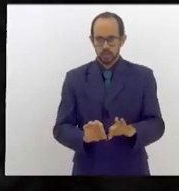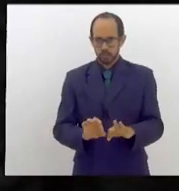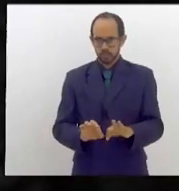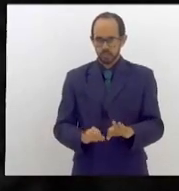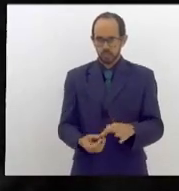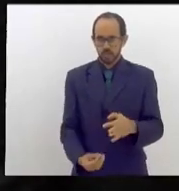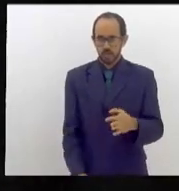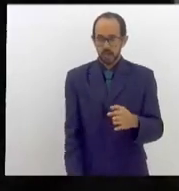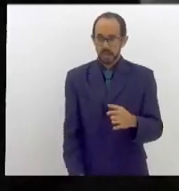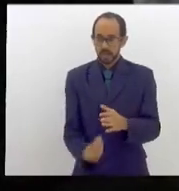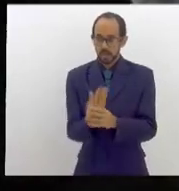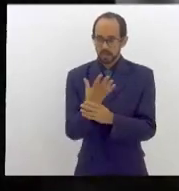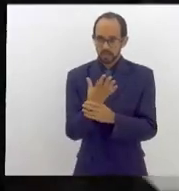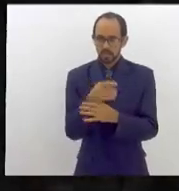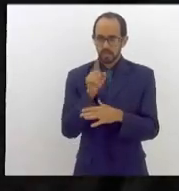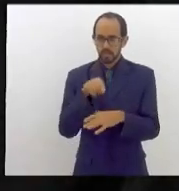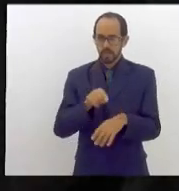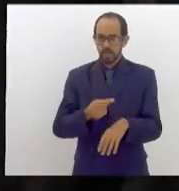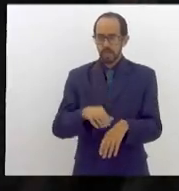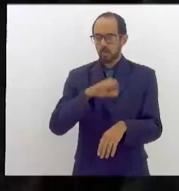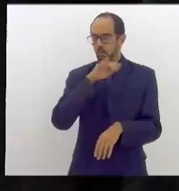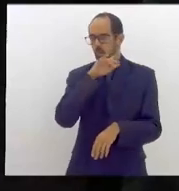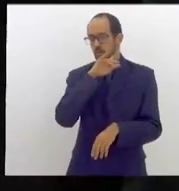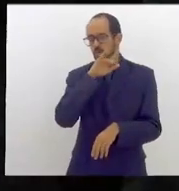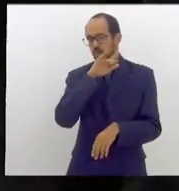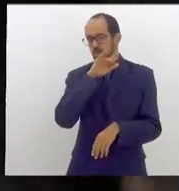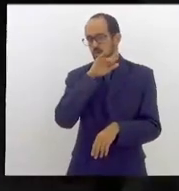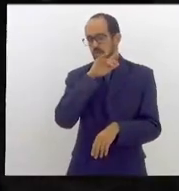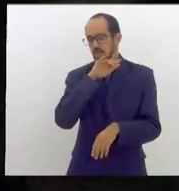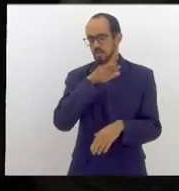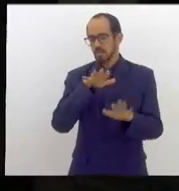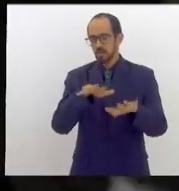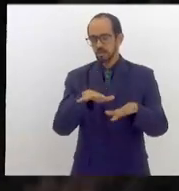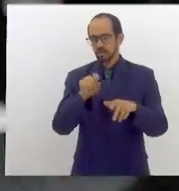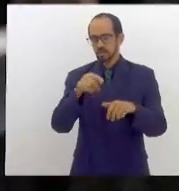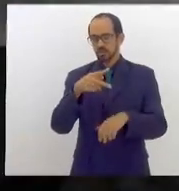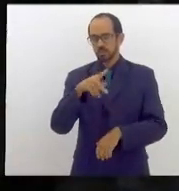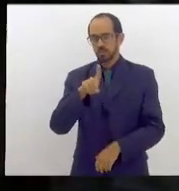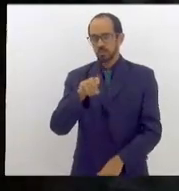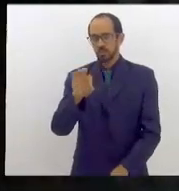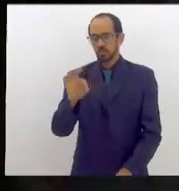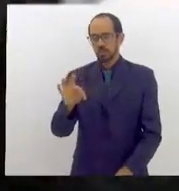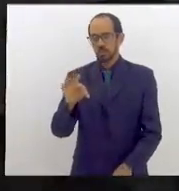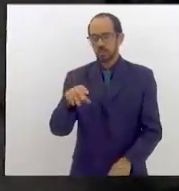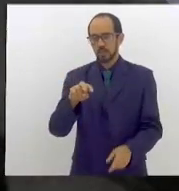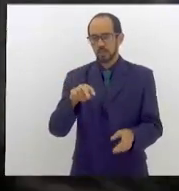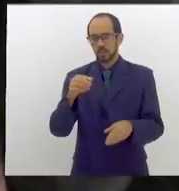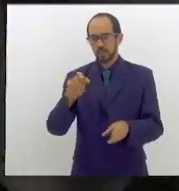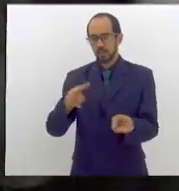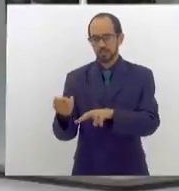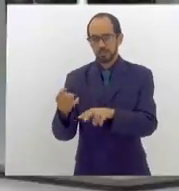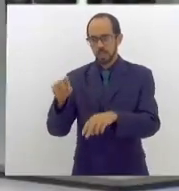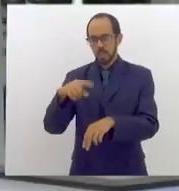sua origem era muito ruim nesse sentido PDT encaminha o voto não